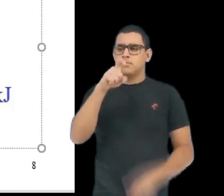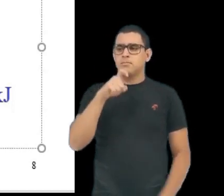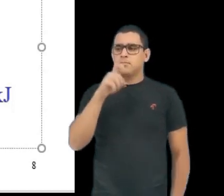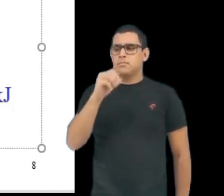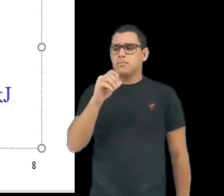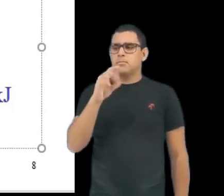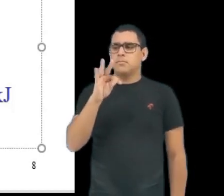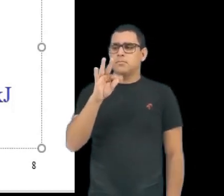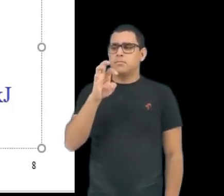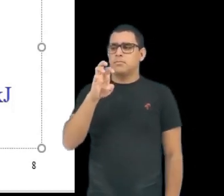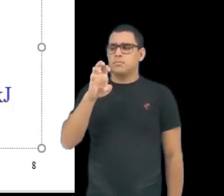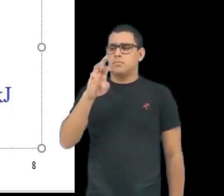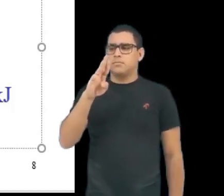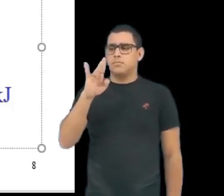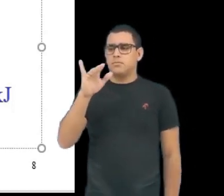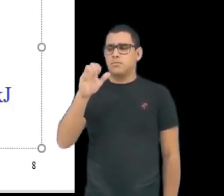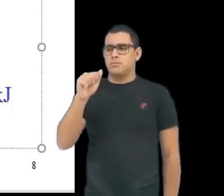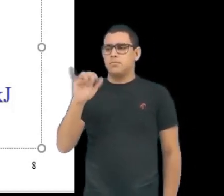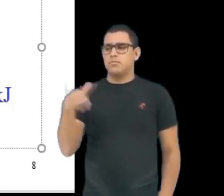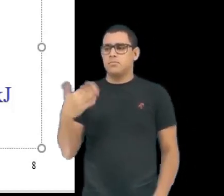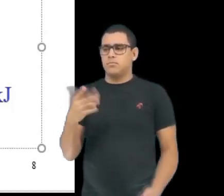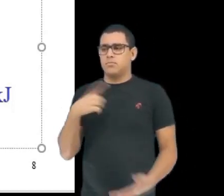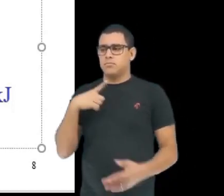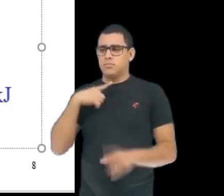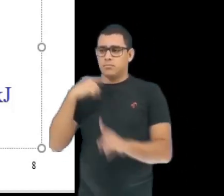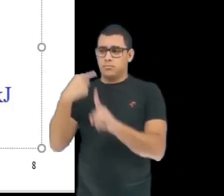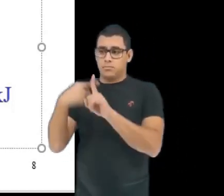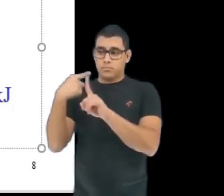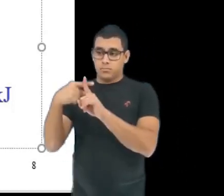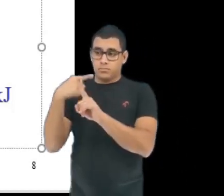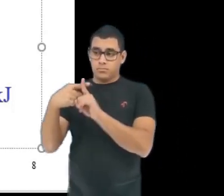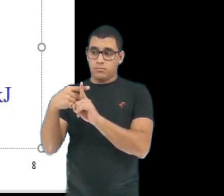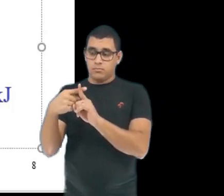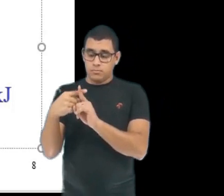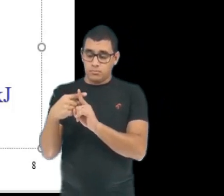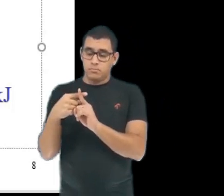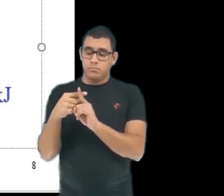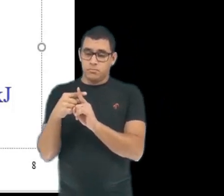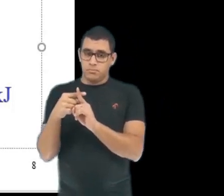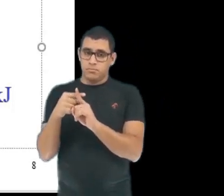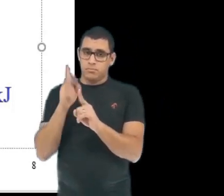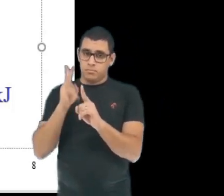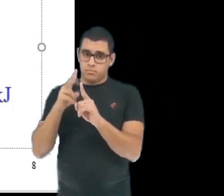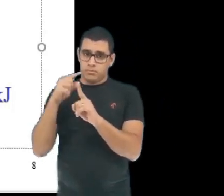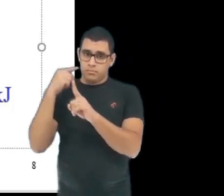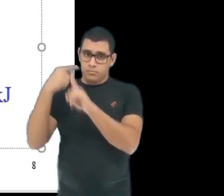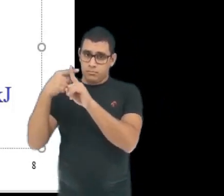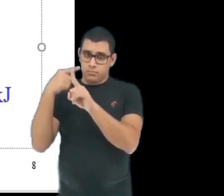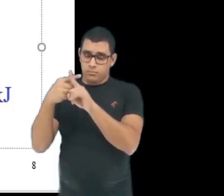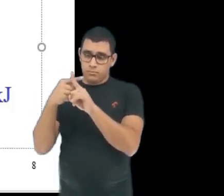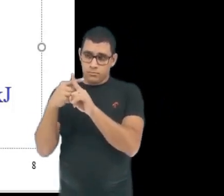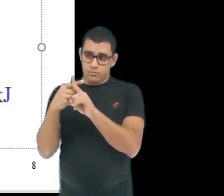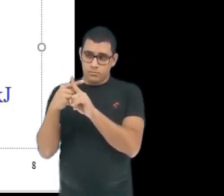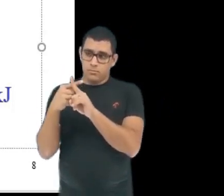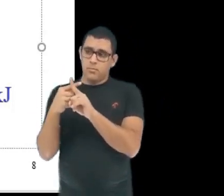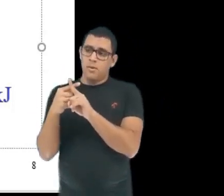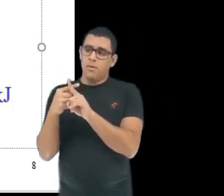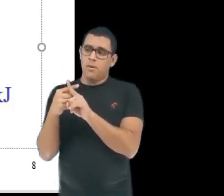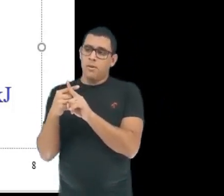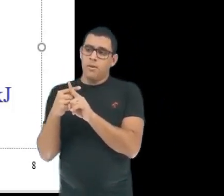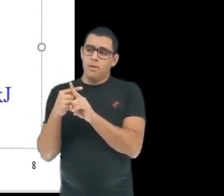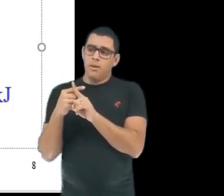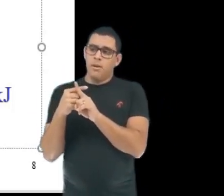sei, professora, que uma reação é exotérmica? Quando eu tenho o sinal positivo, certo? Aqui nós temos o